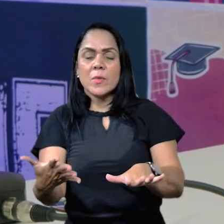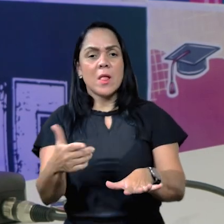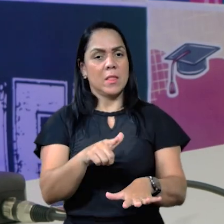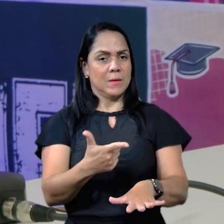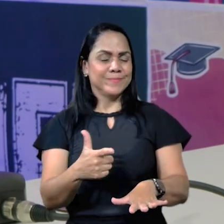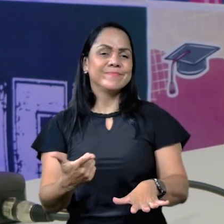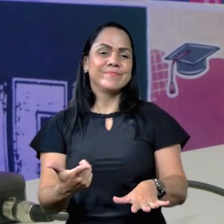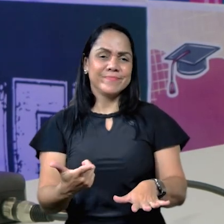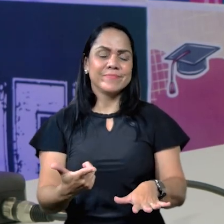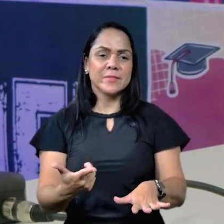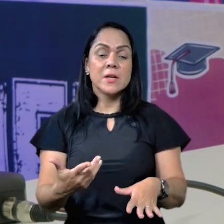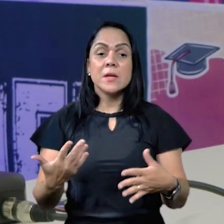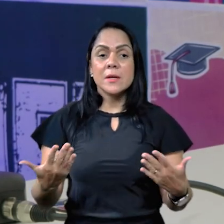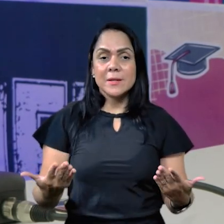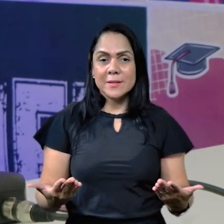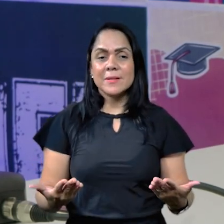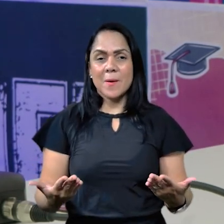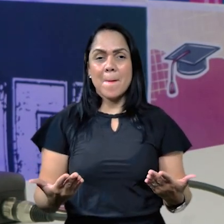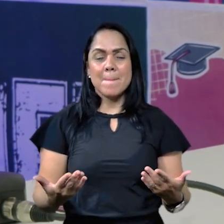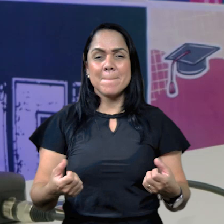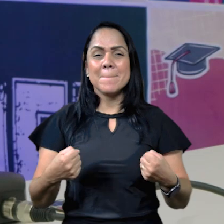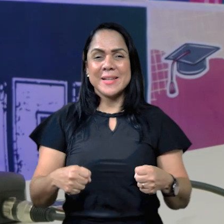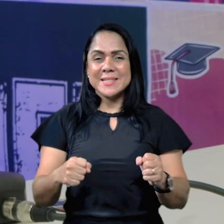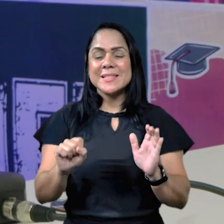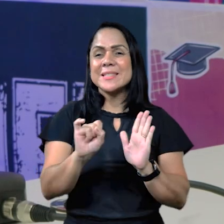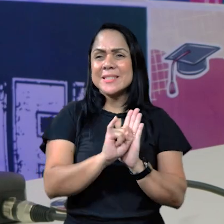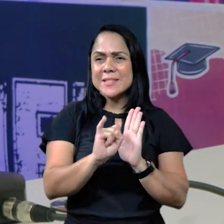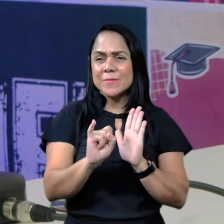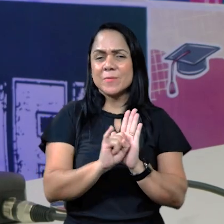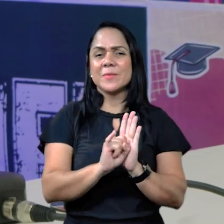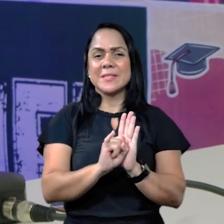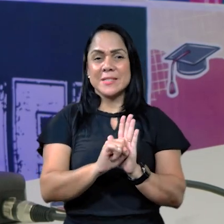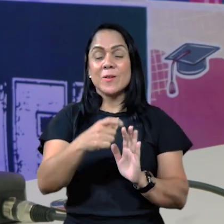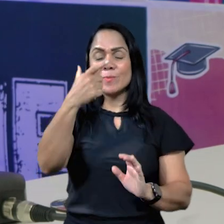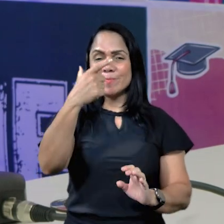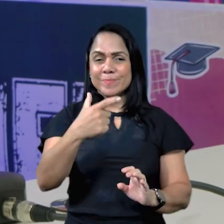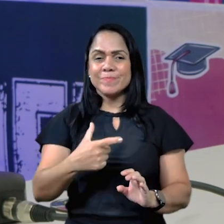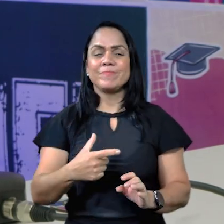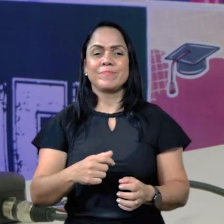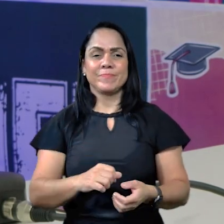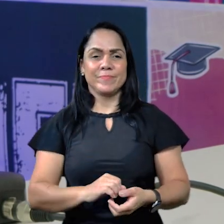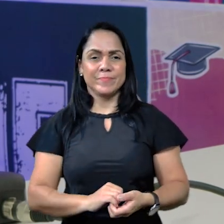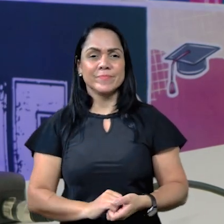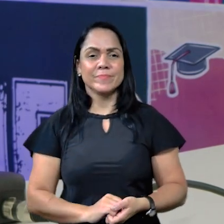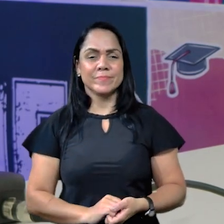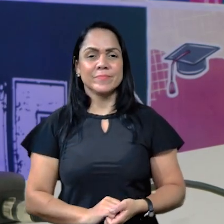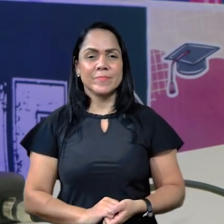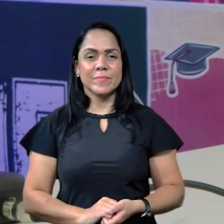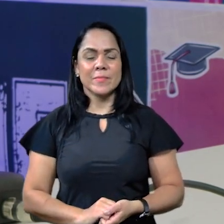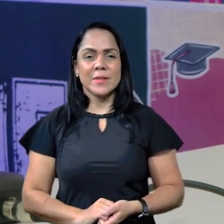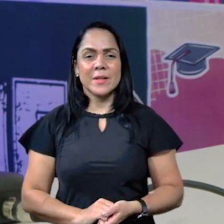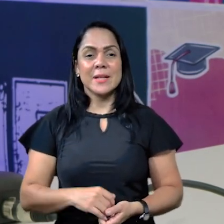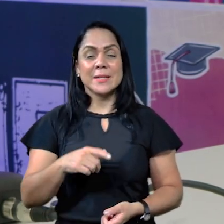Então assim, essa busca dessa identidade, dessa afirmação, é para isso. sim. Uhum. E